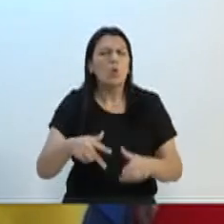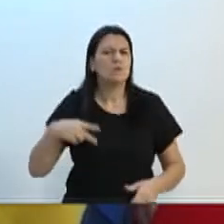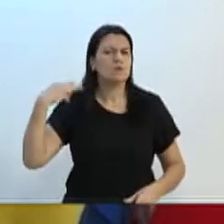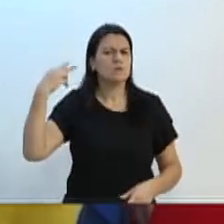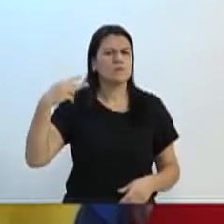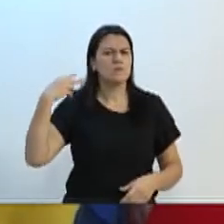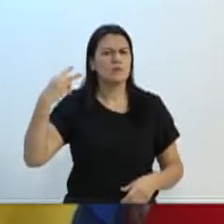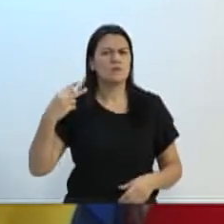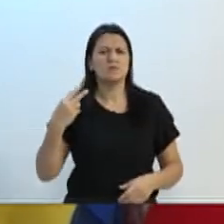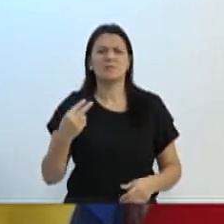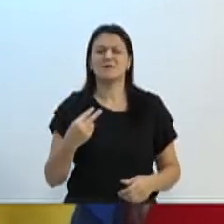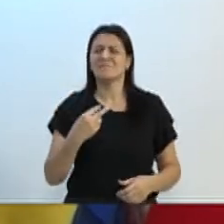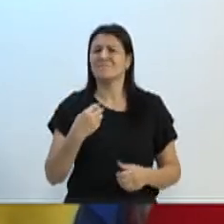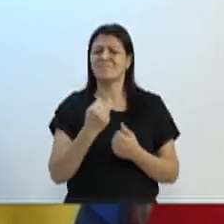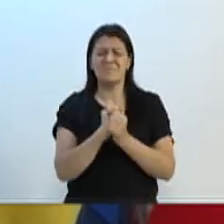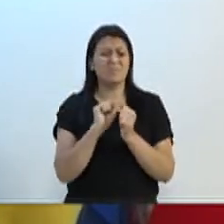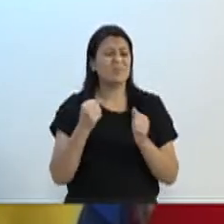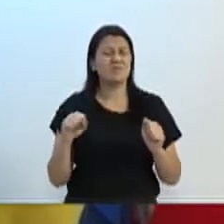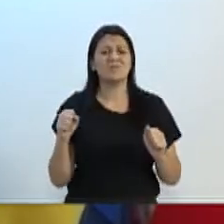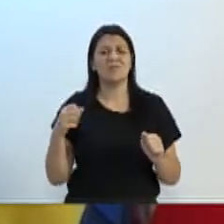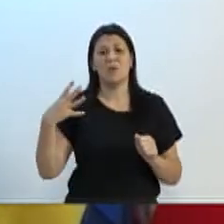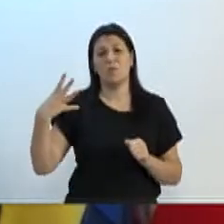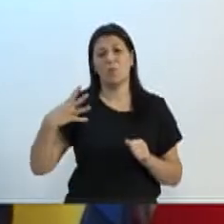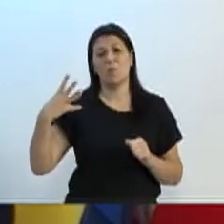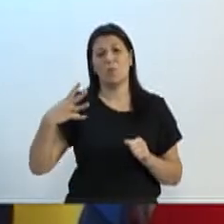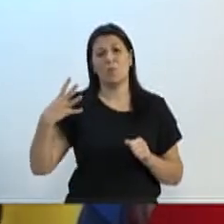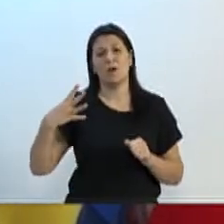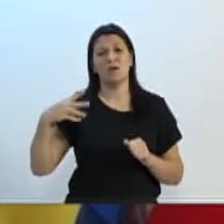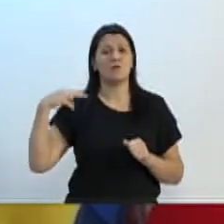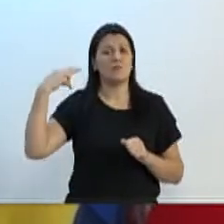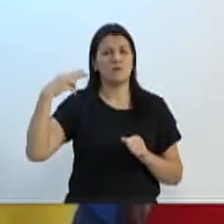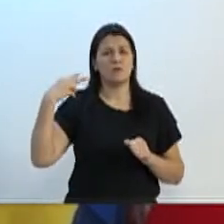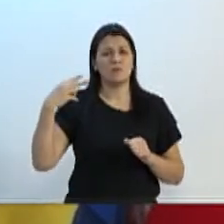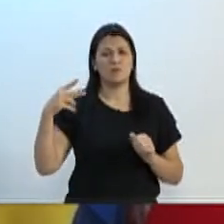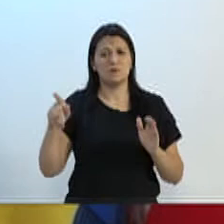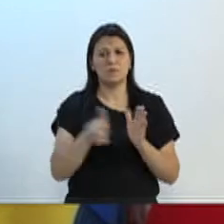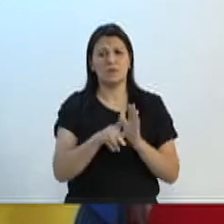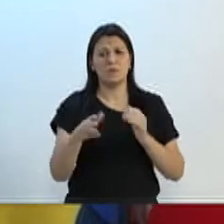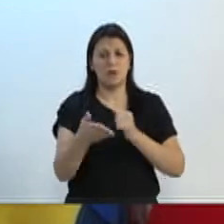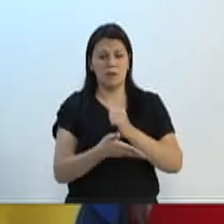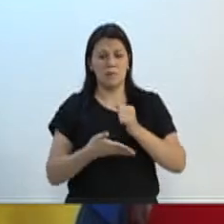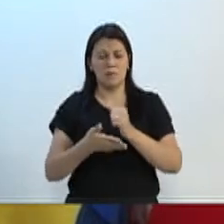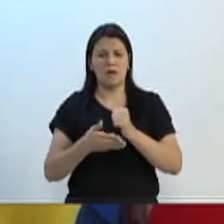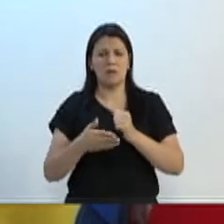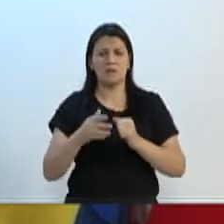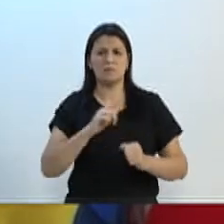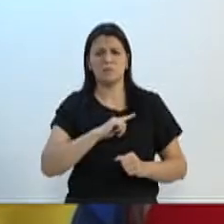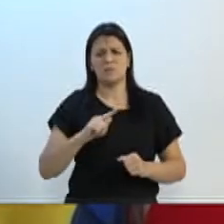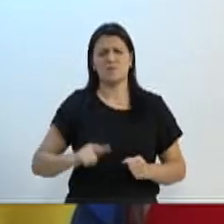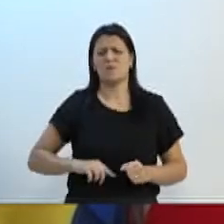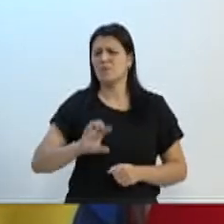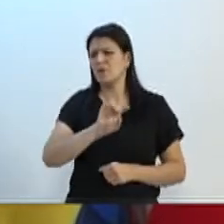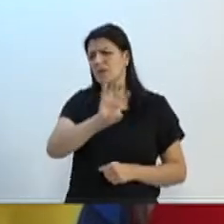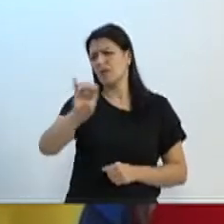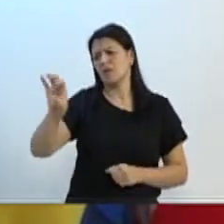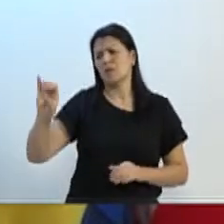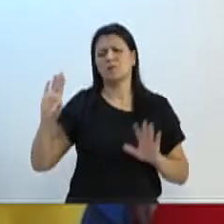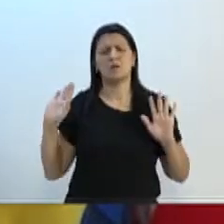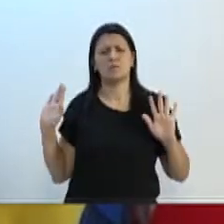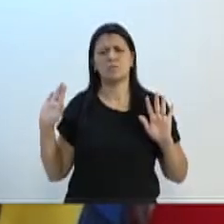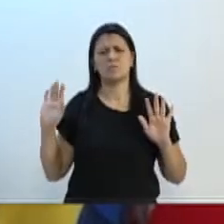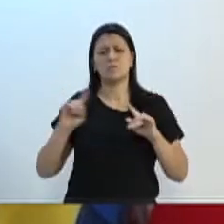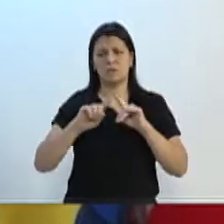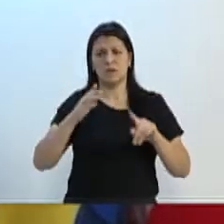parlamentares. E não é possível que 4 vereadores que não fazem parte da base do governo, e aí cada um tem os seus posicionamentos e justifica, mas é